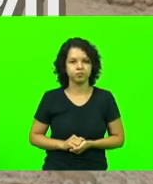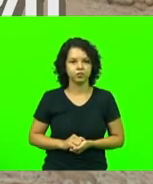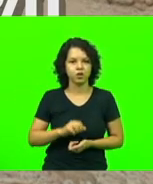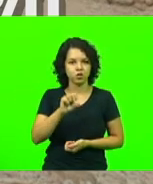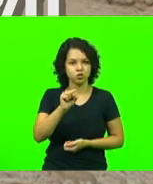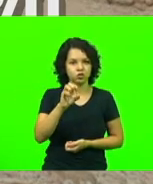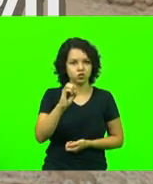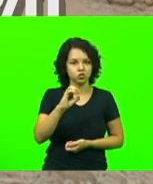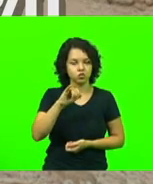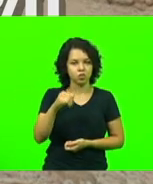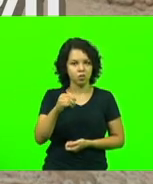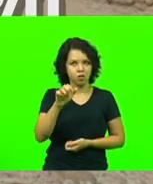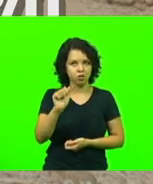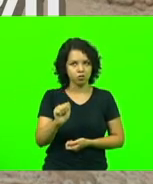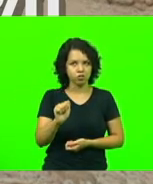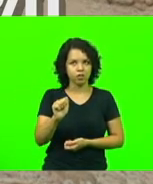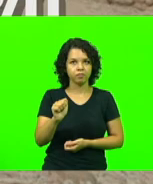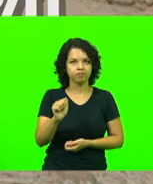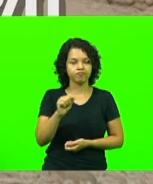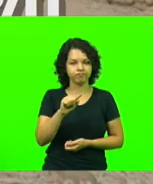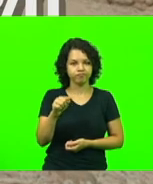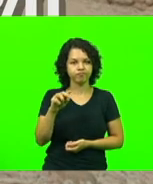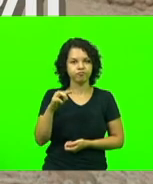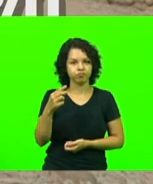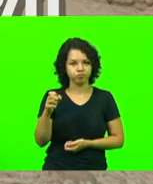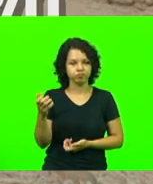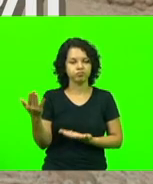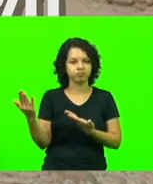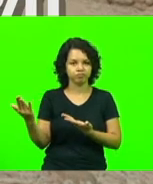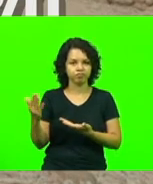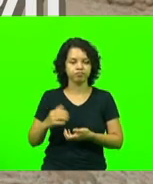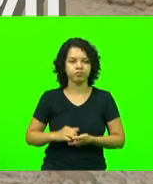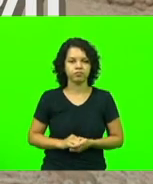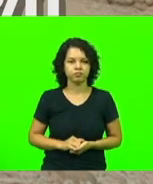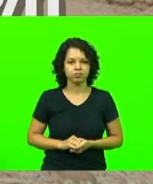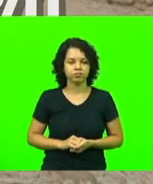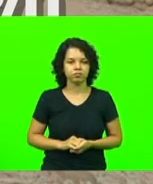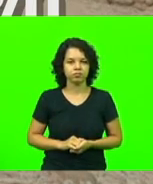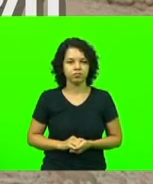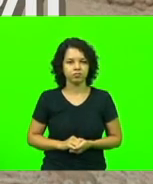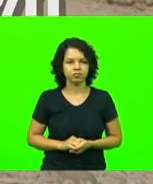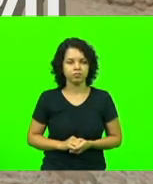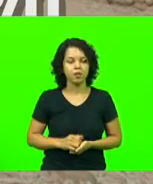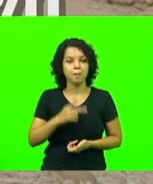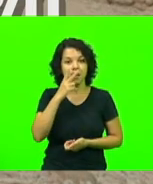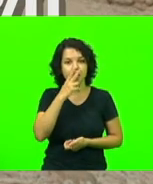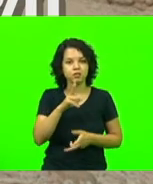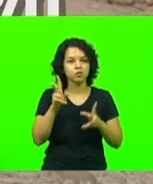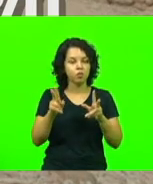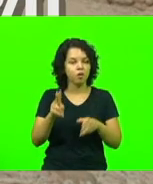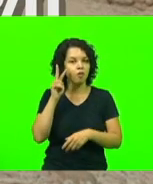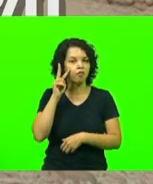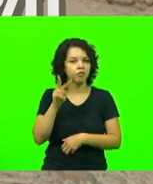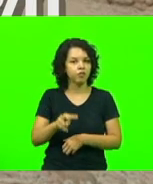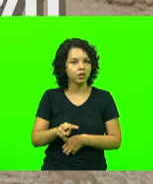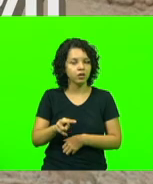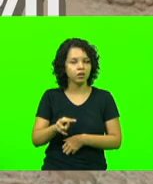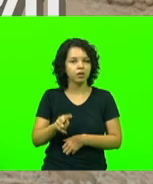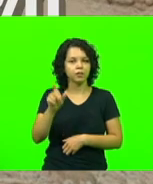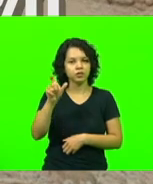menos 21%. E o feijão, menos 22%. É como se a gente olhasse para alguém e dissesse